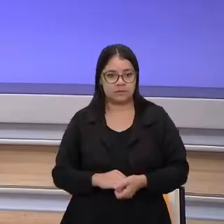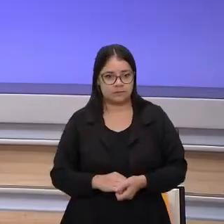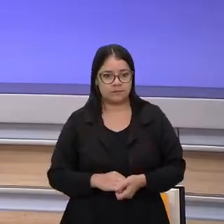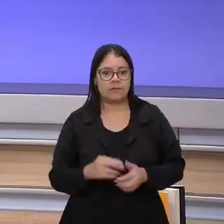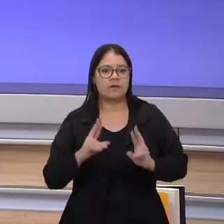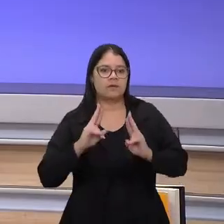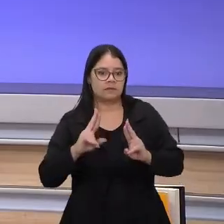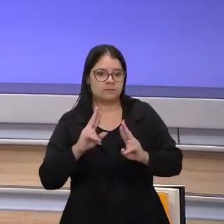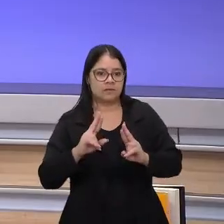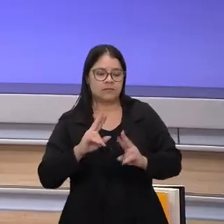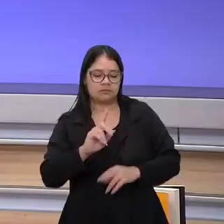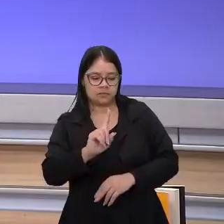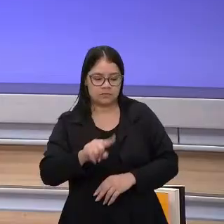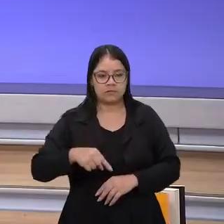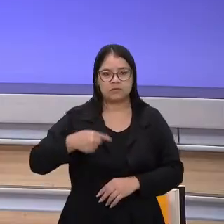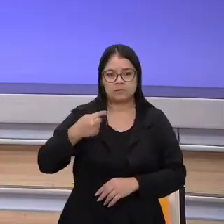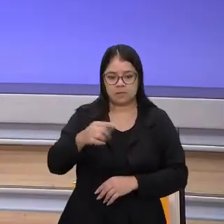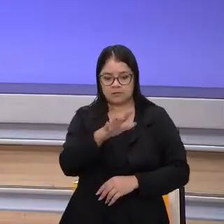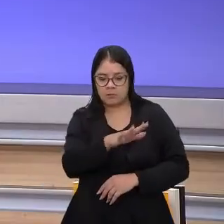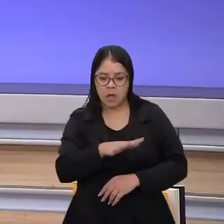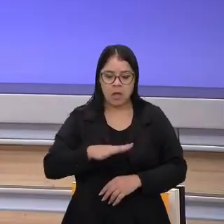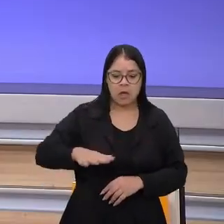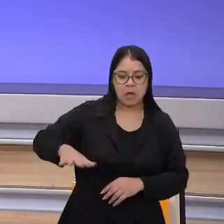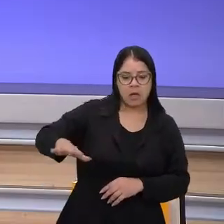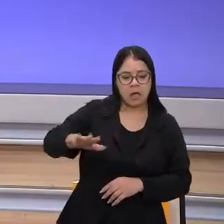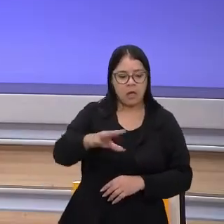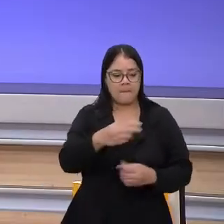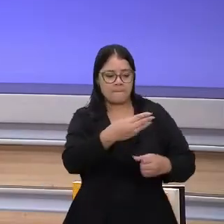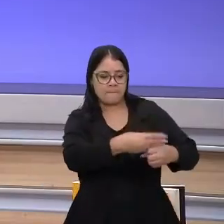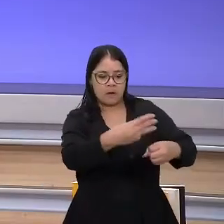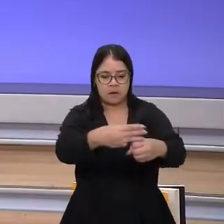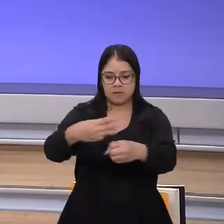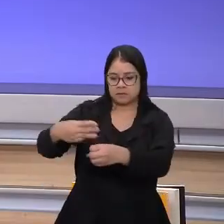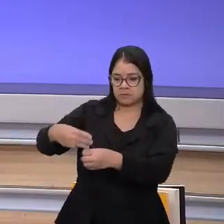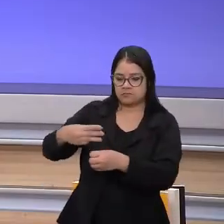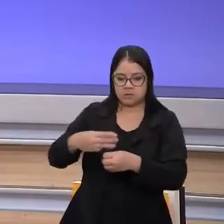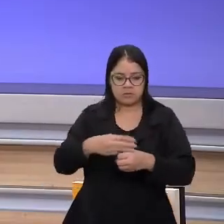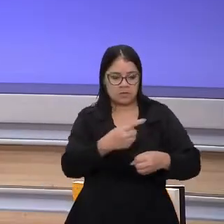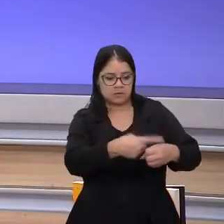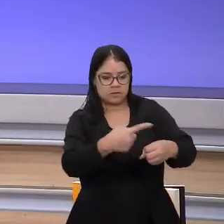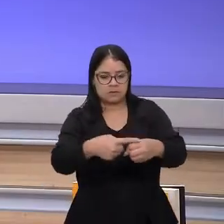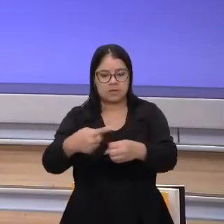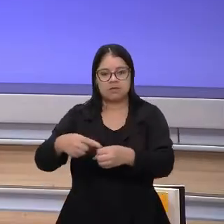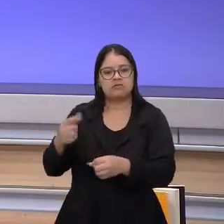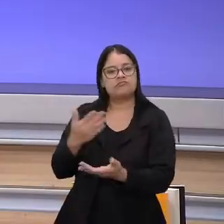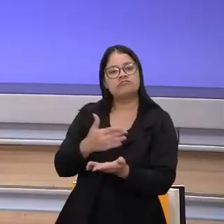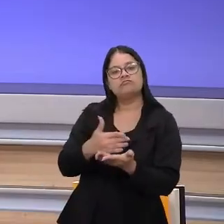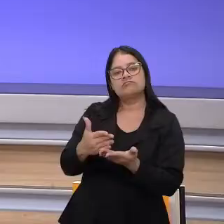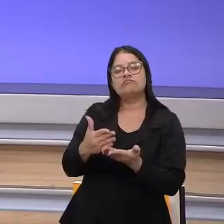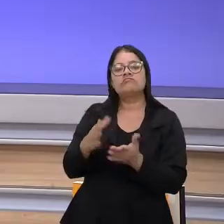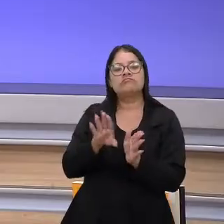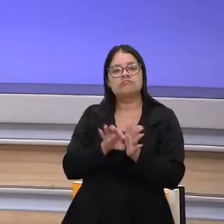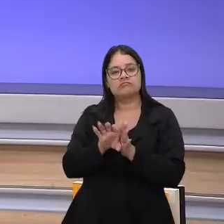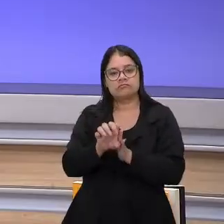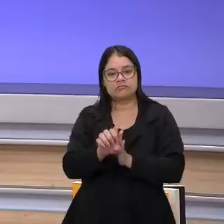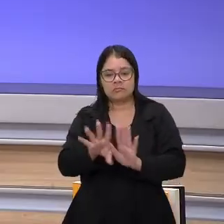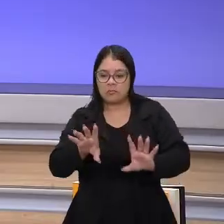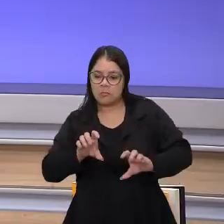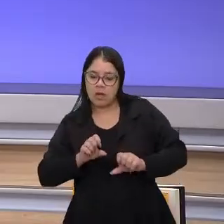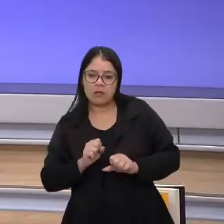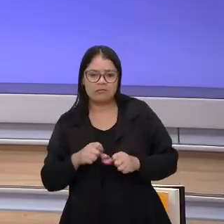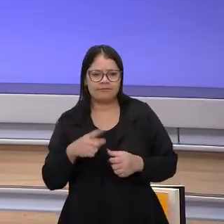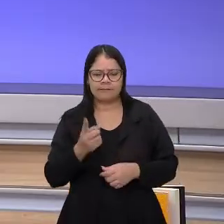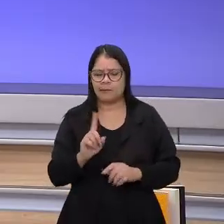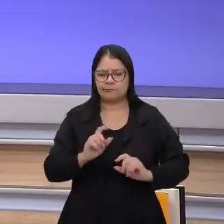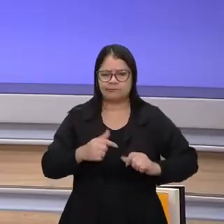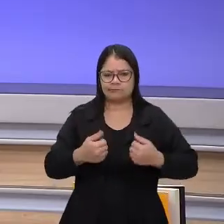espero que demais cidades, mais municípios, comecem a ter esse conceito. E não que não